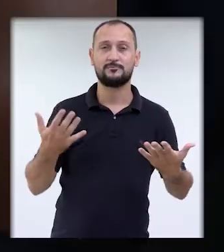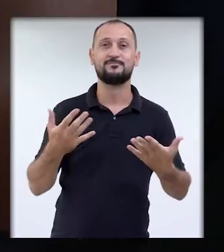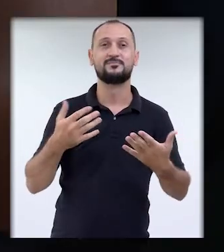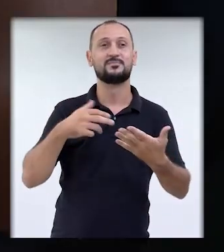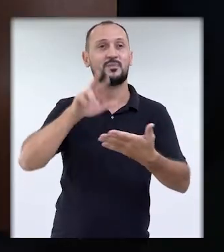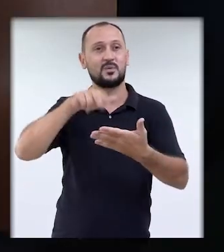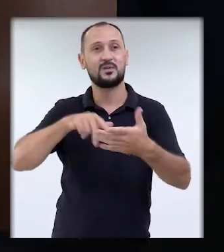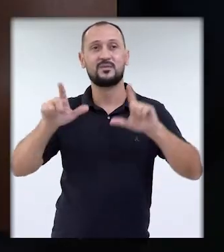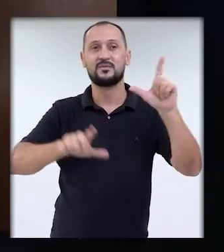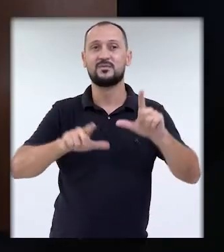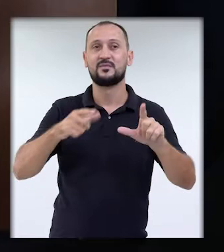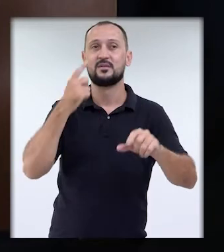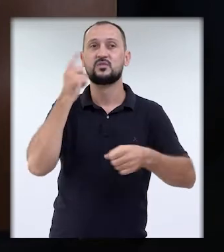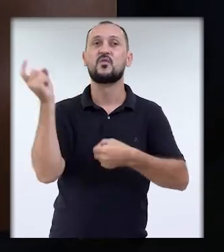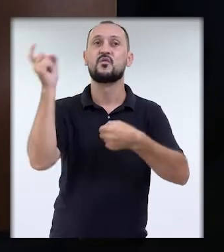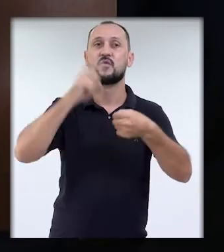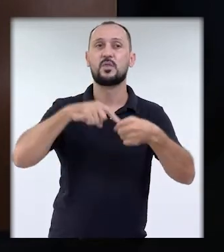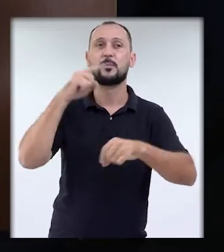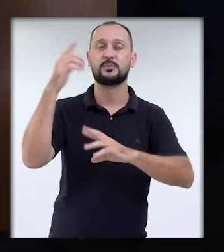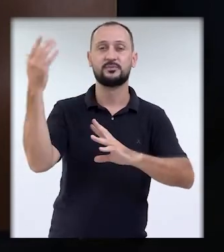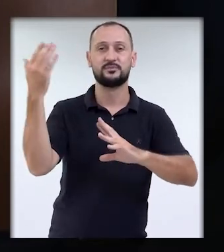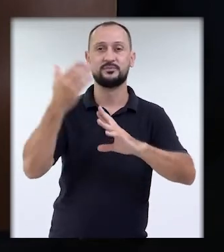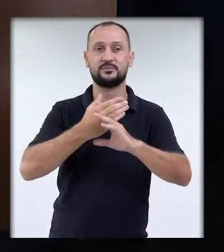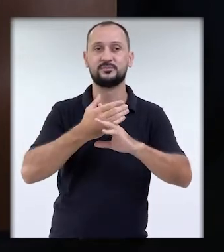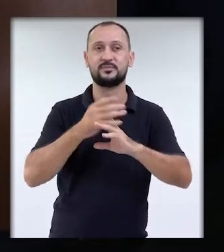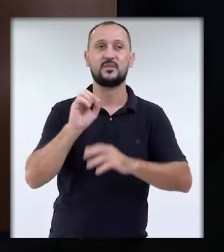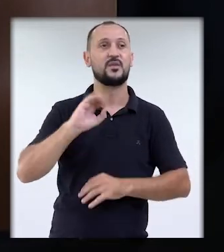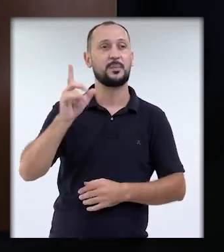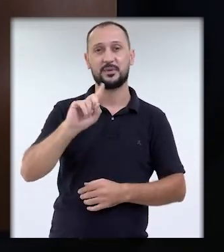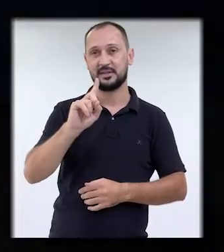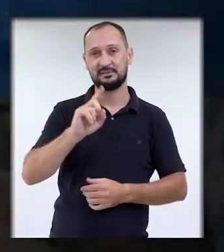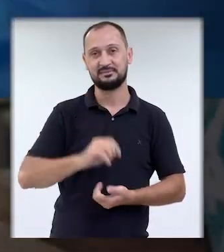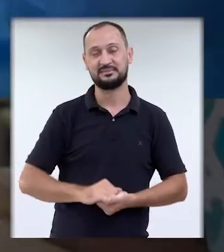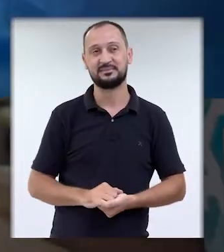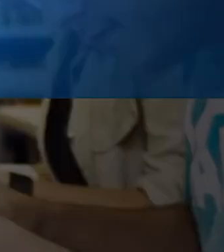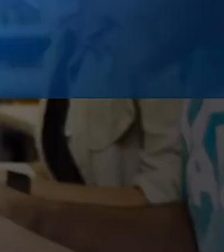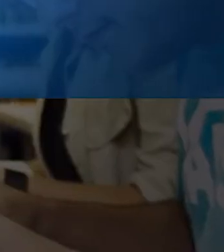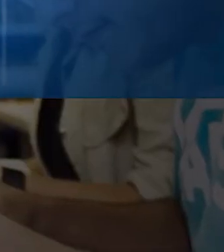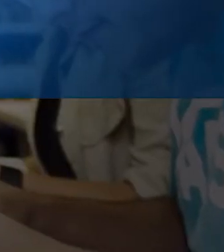O Ler é Viver está no ar e voltamos depois do intervalo. Não saia daí.